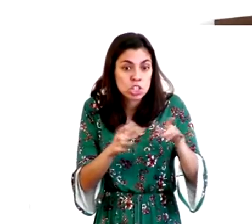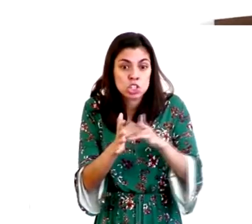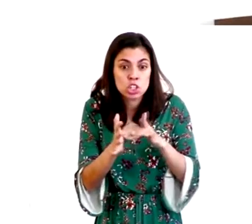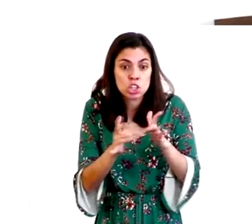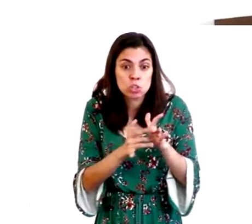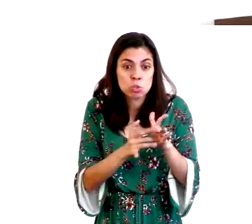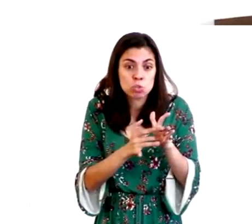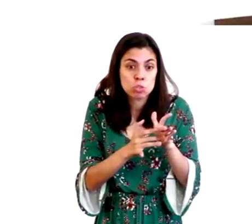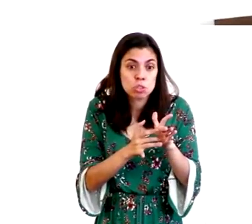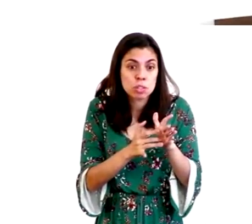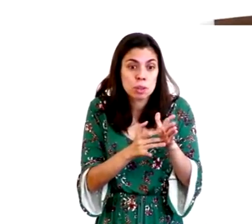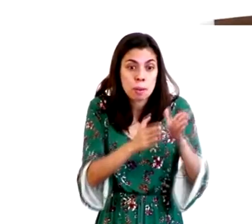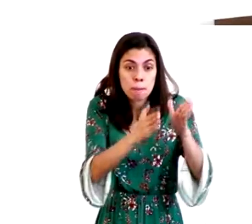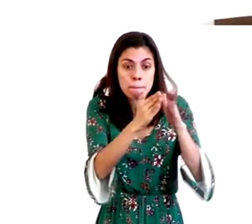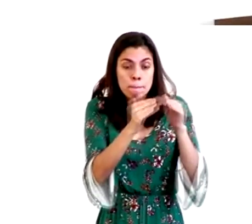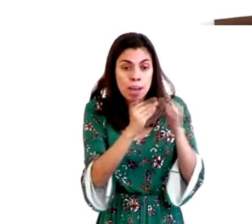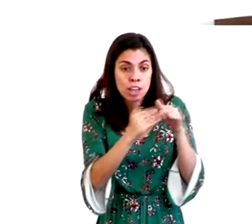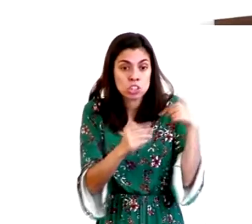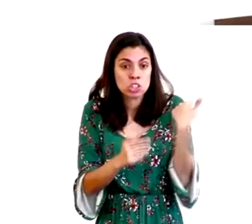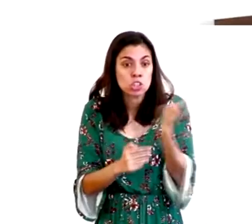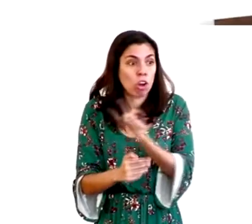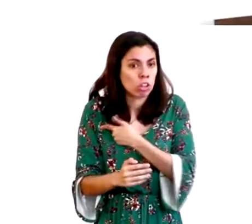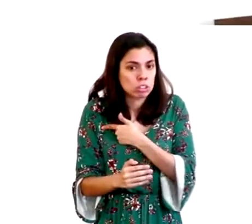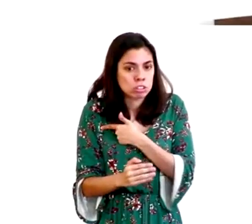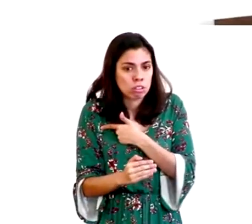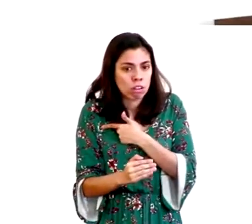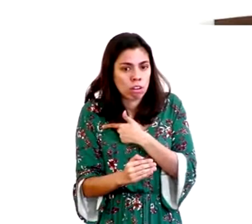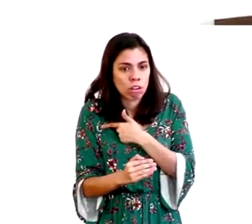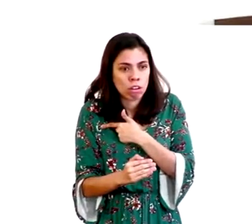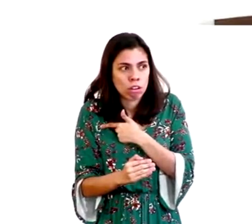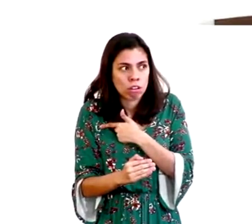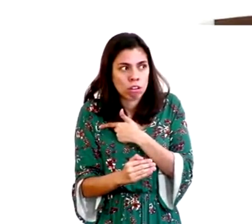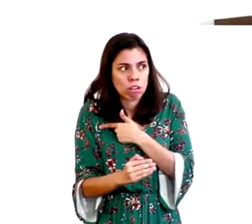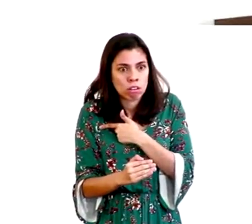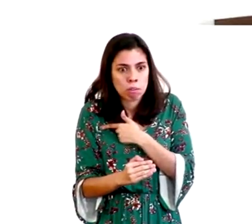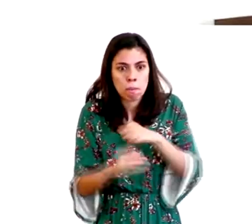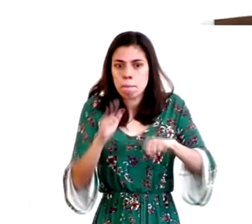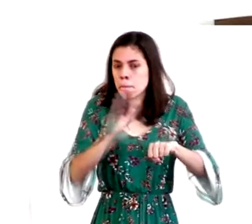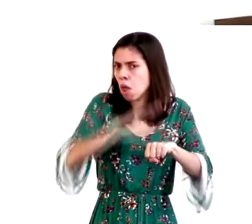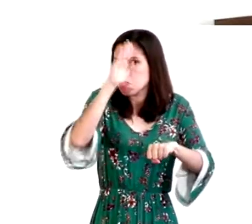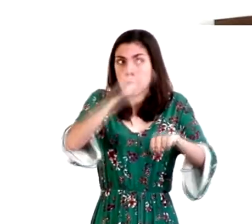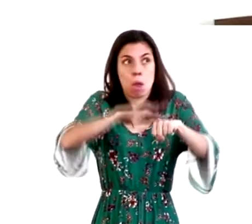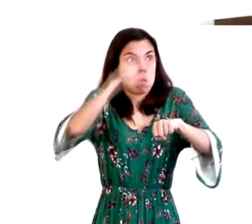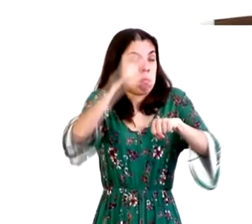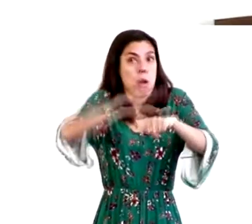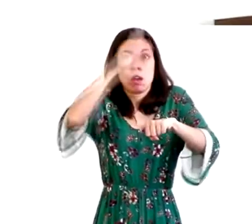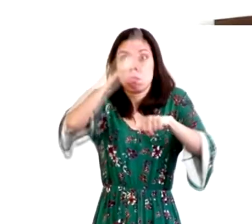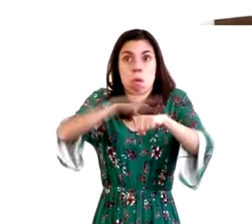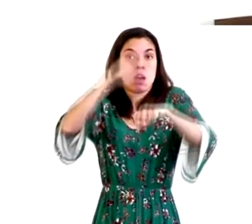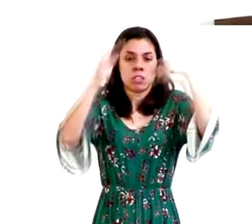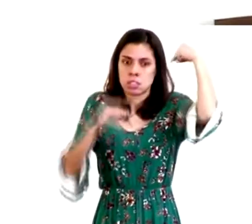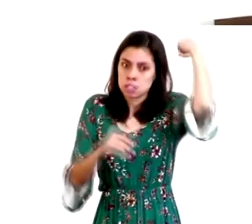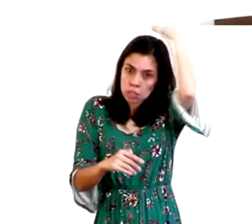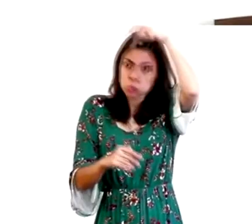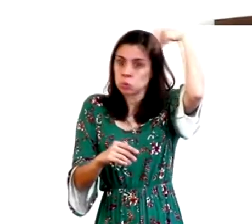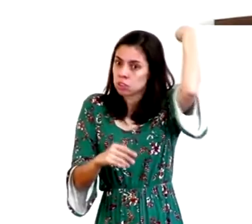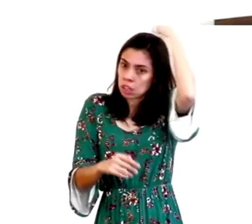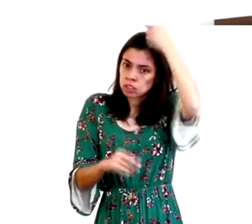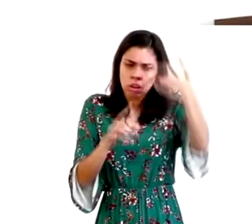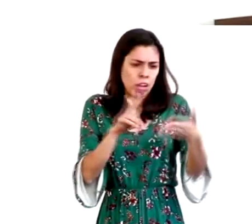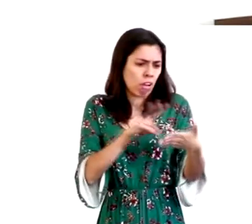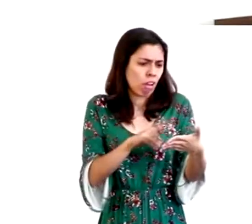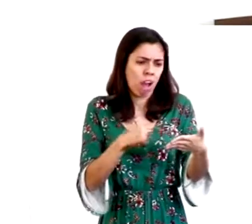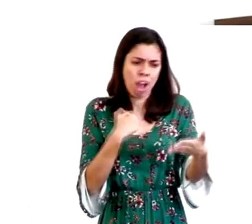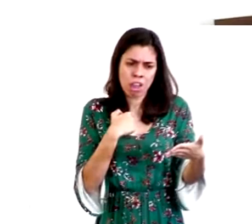vivo e crescente relacionamento com Jesus Cristo, é impossível. As